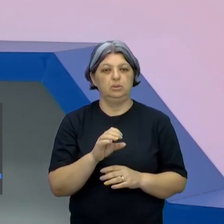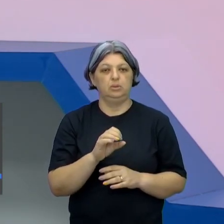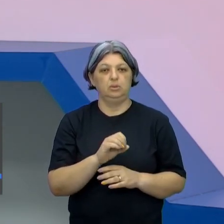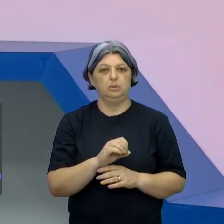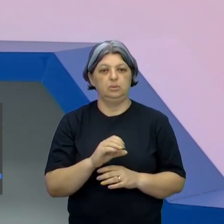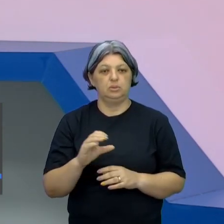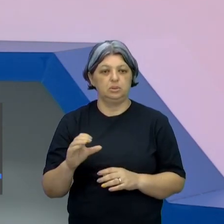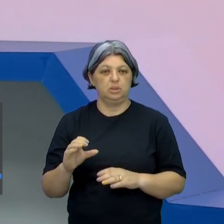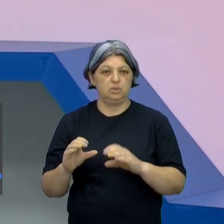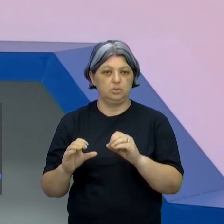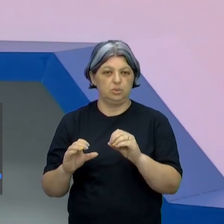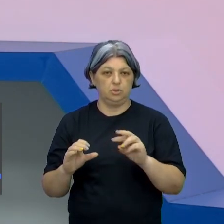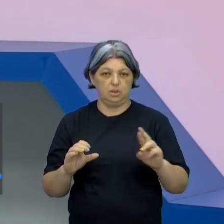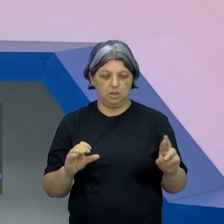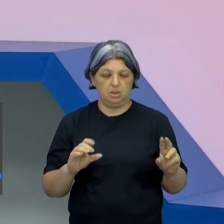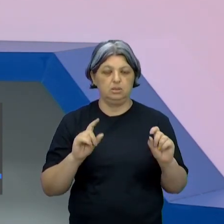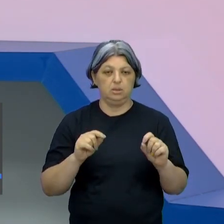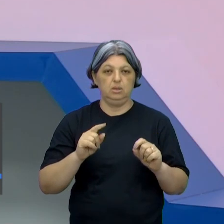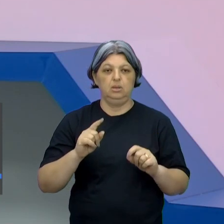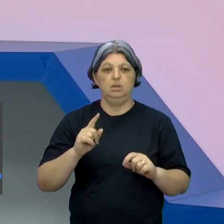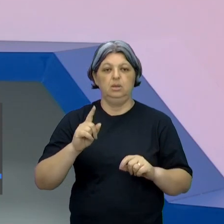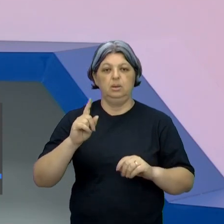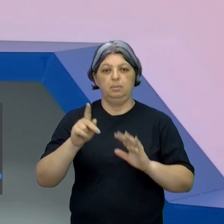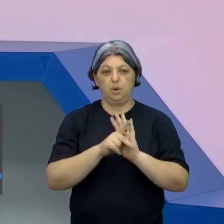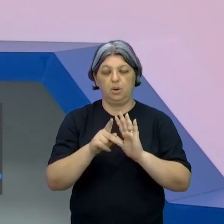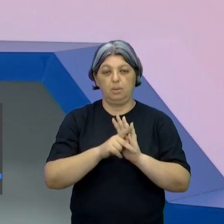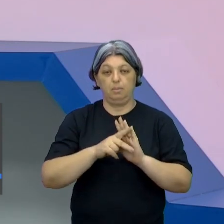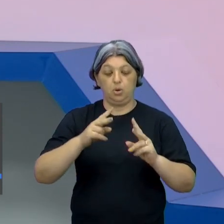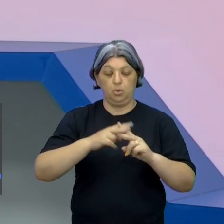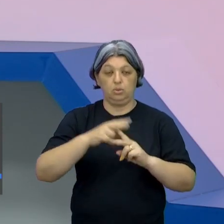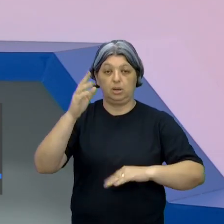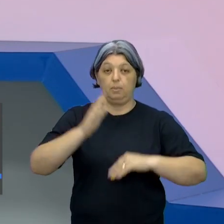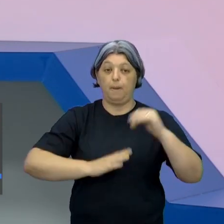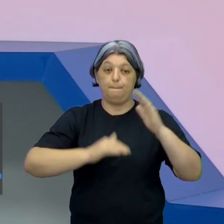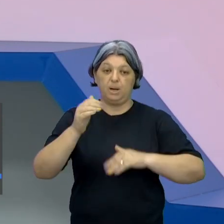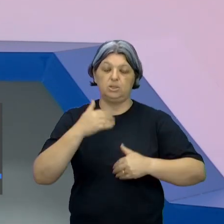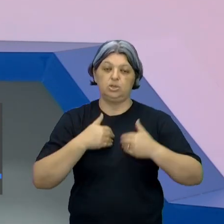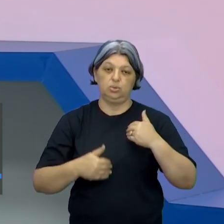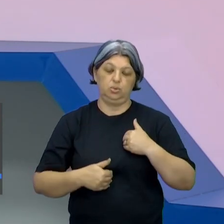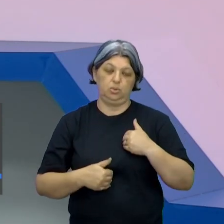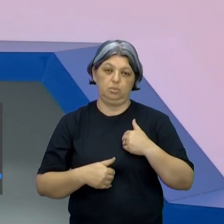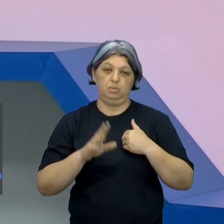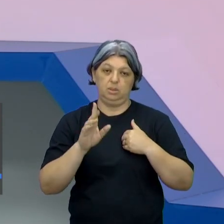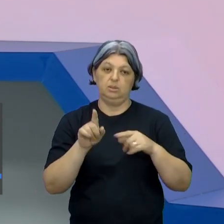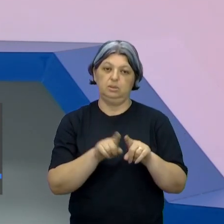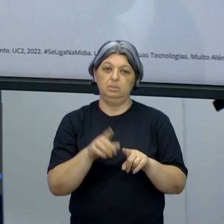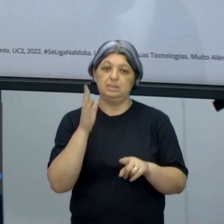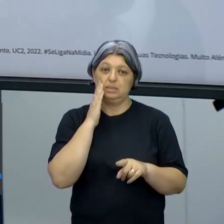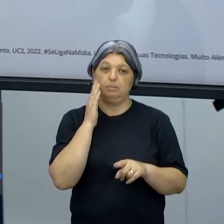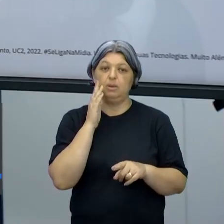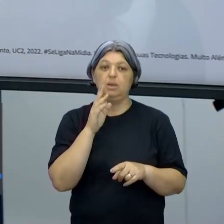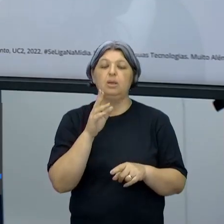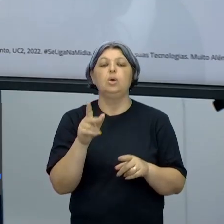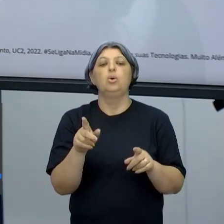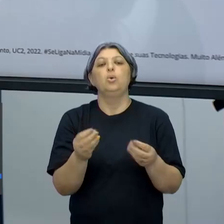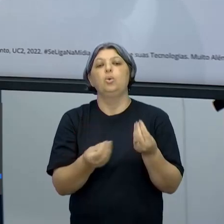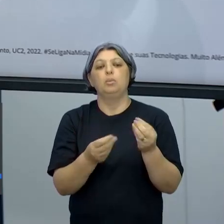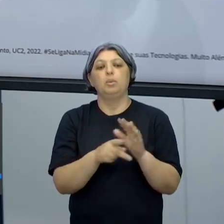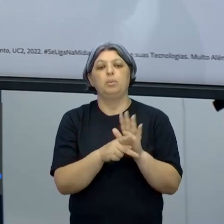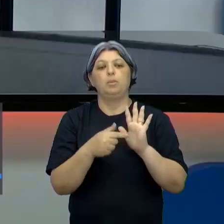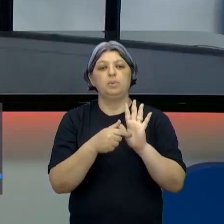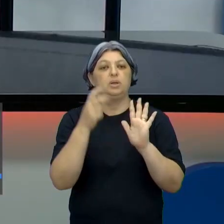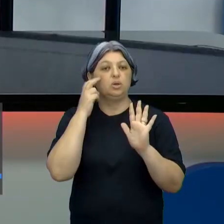trouxemos tudo isso, a luta como prática corporal, mas jamais dispensamos a questão cultural. Exato, até para o nosso... Vou te